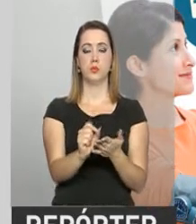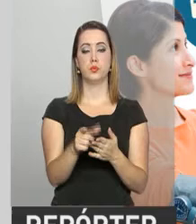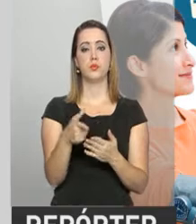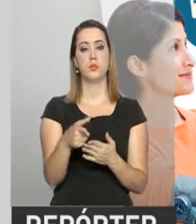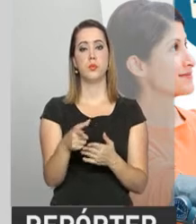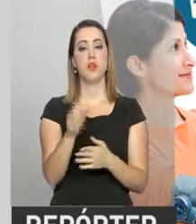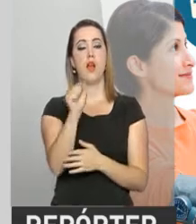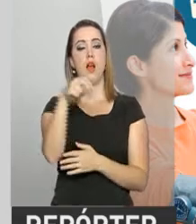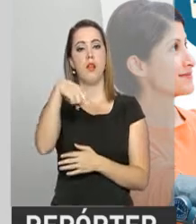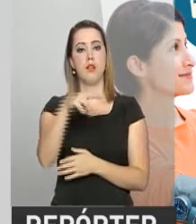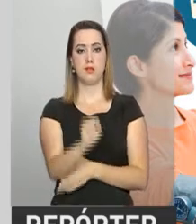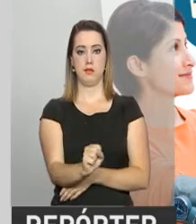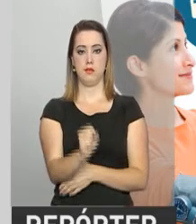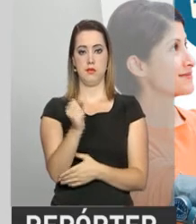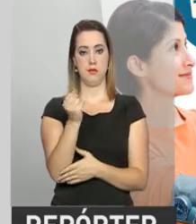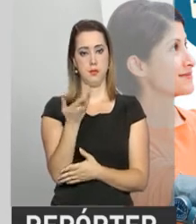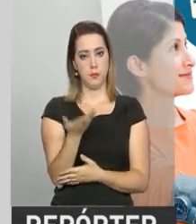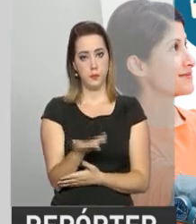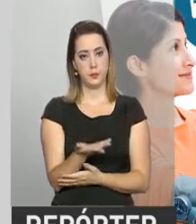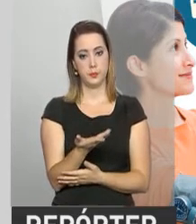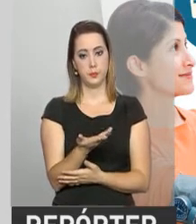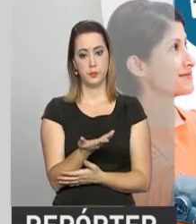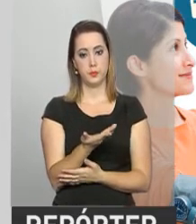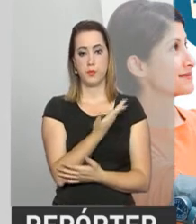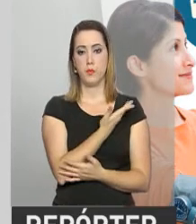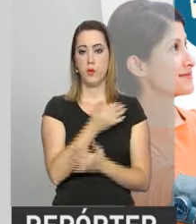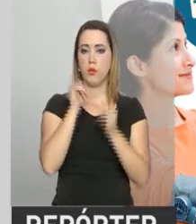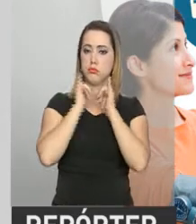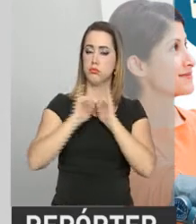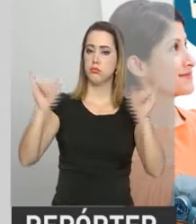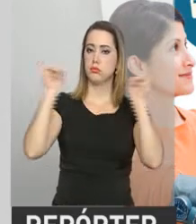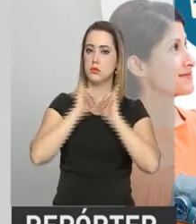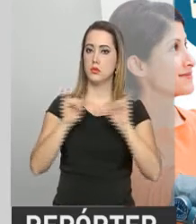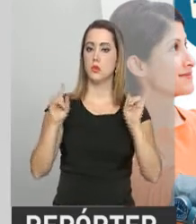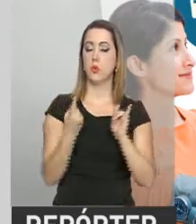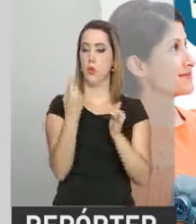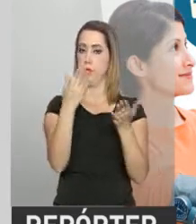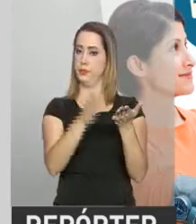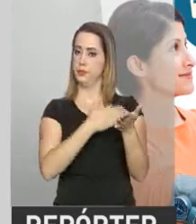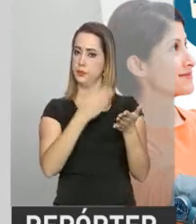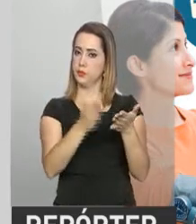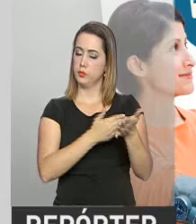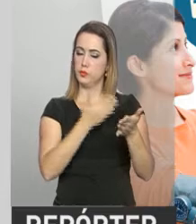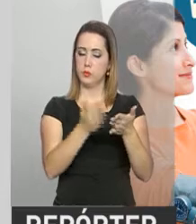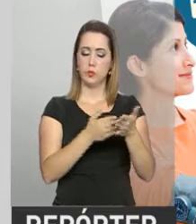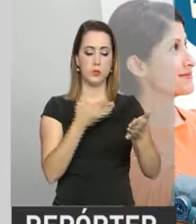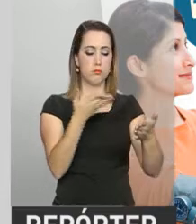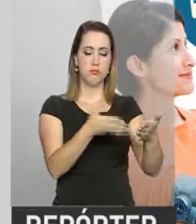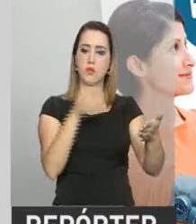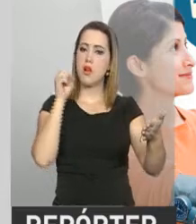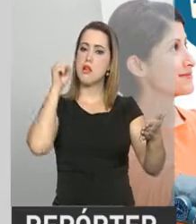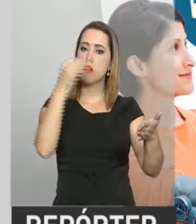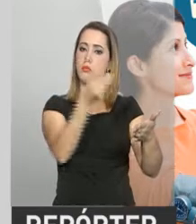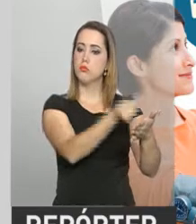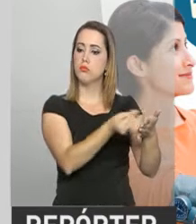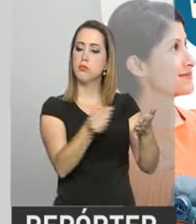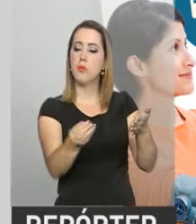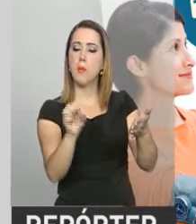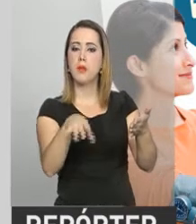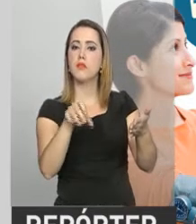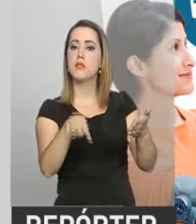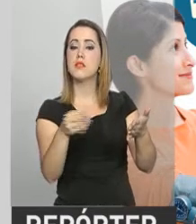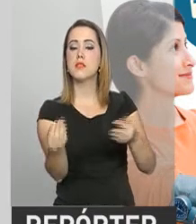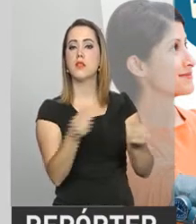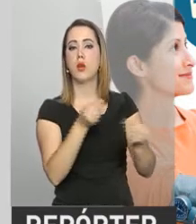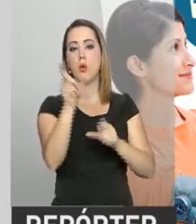a Agência Nacional de Saúde Suplementar, a ANS, lançou uma cartilha. O material orienta beneficiários de planos